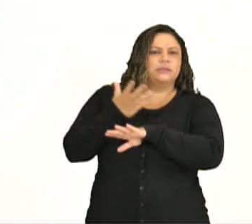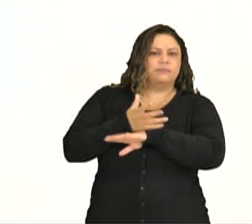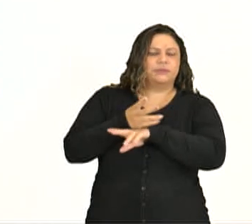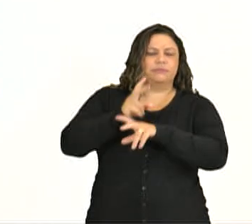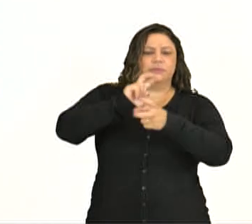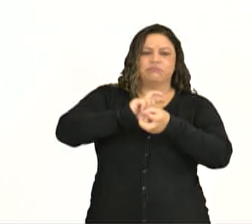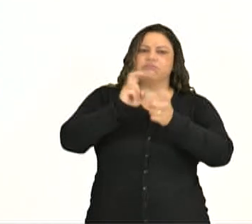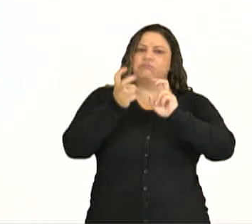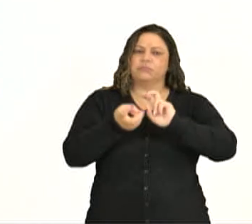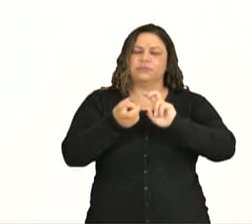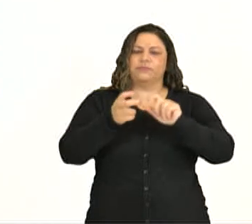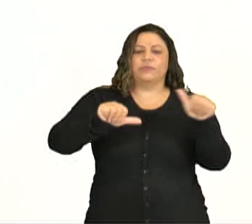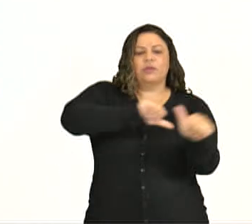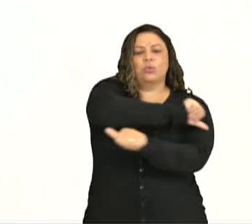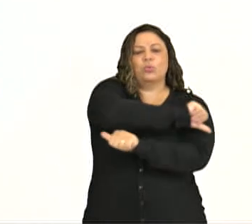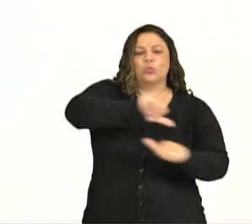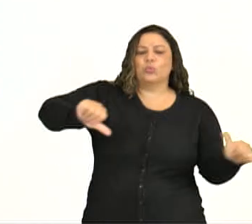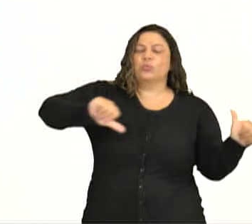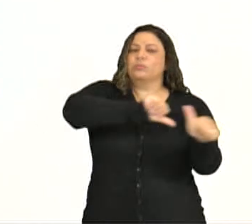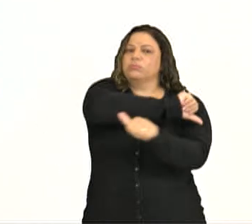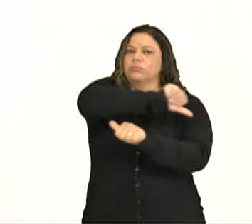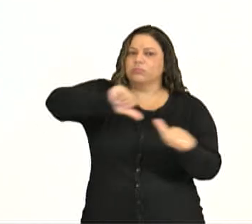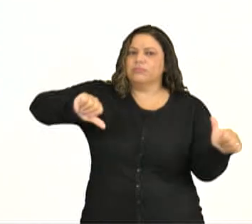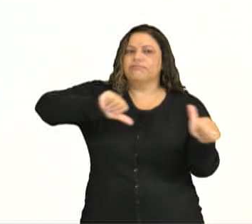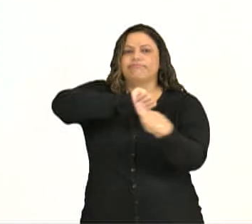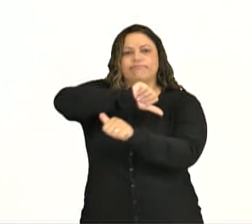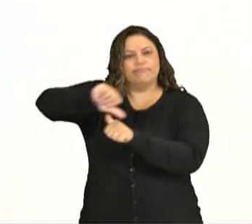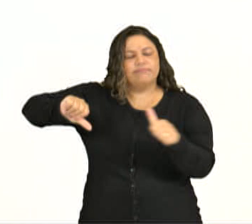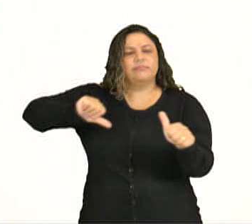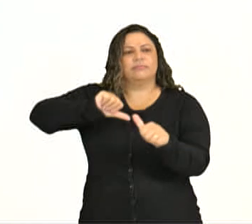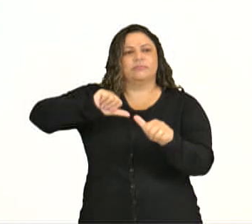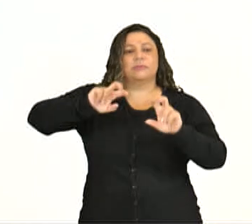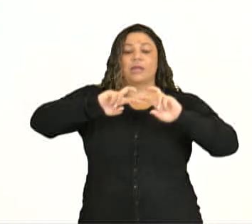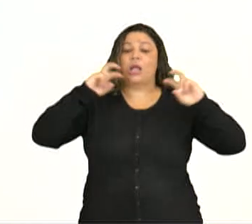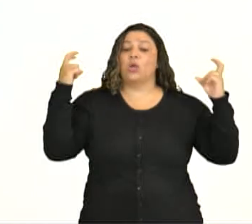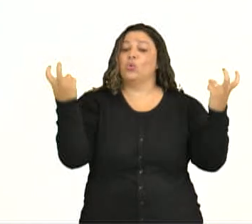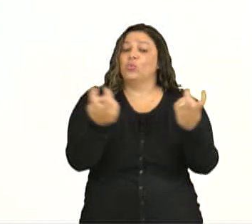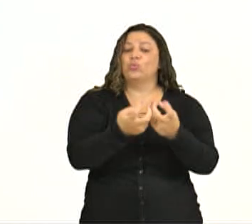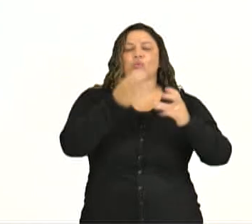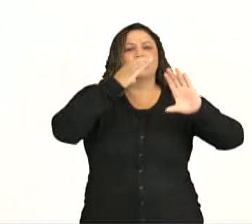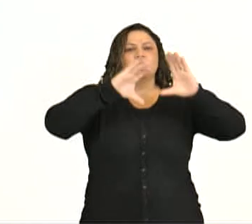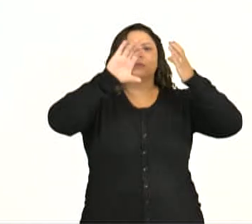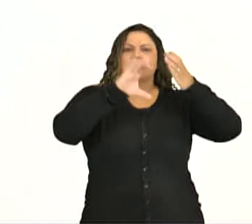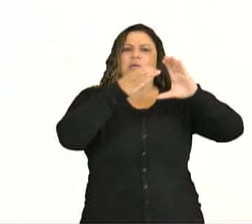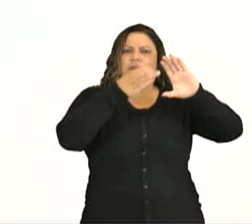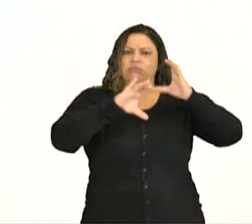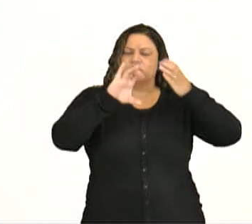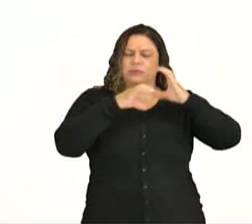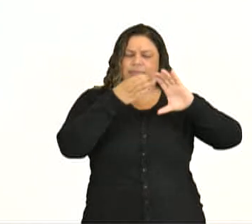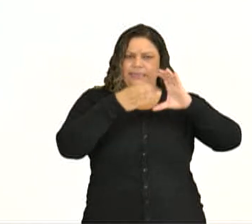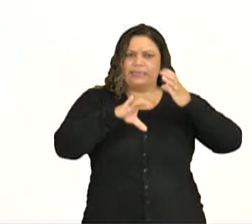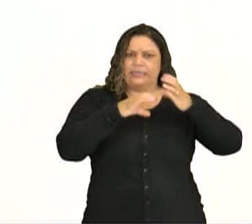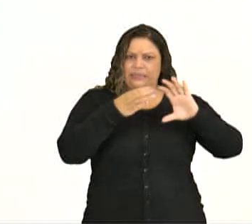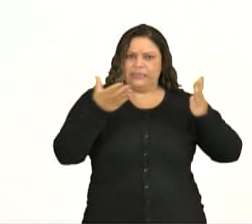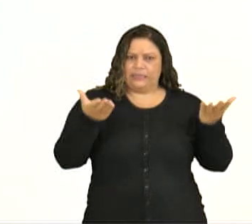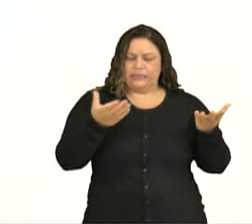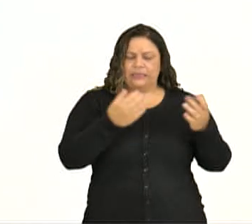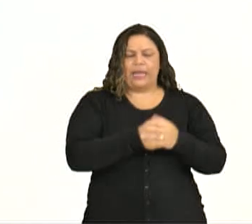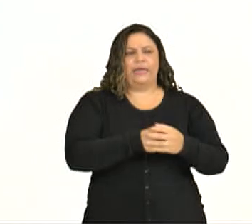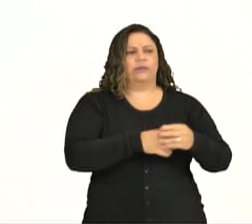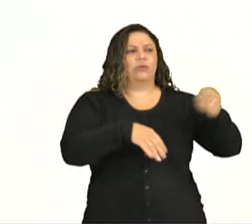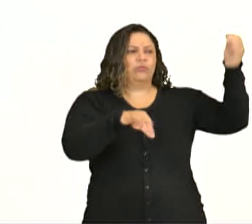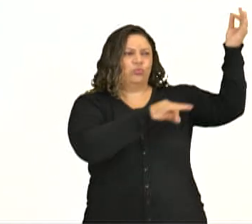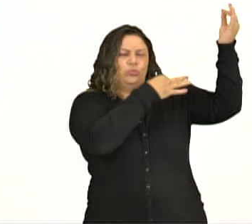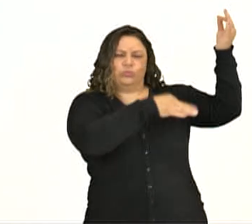durante o jogo. Então, eles vão trocando. Todos na roda devem cantar, tocar ou jogar. Contudo, a